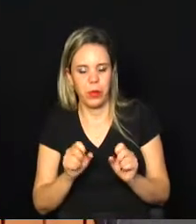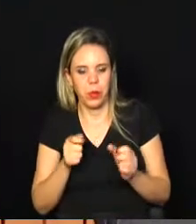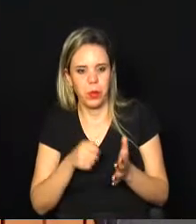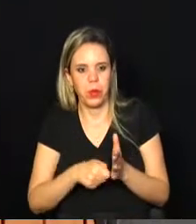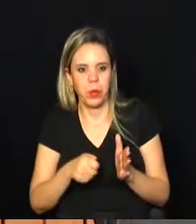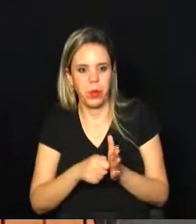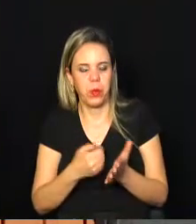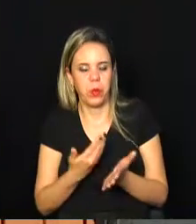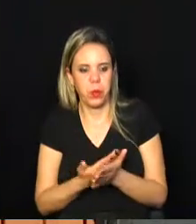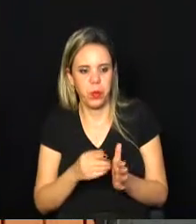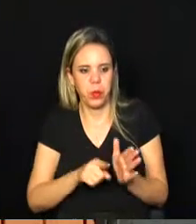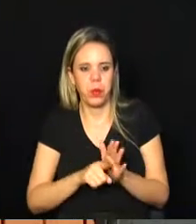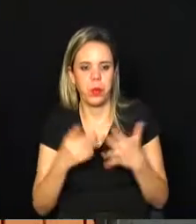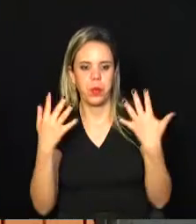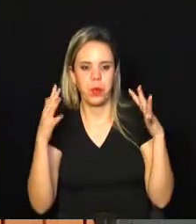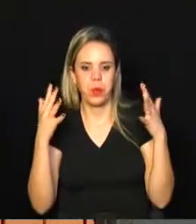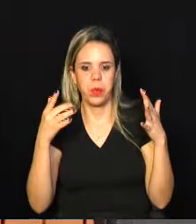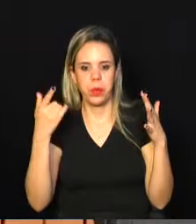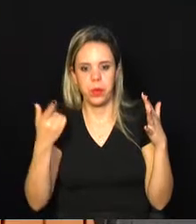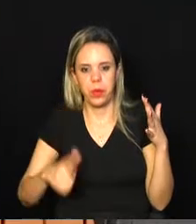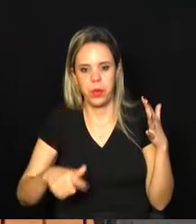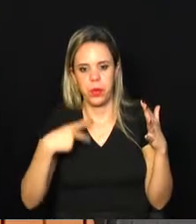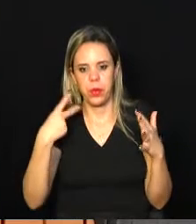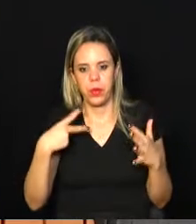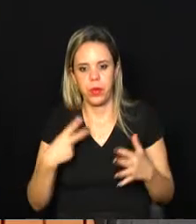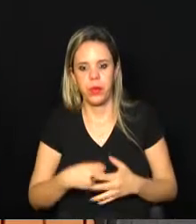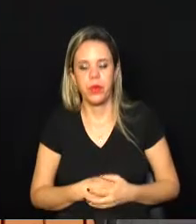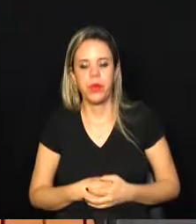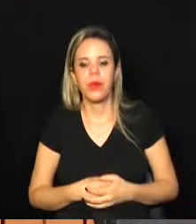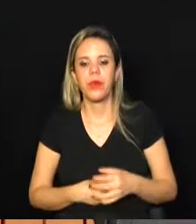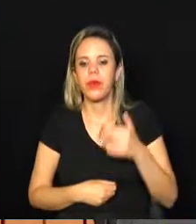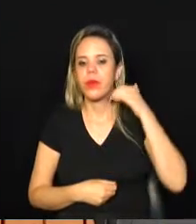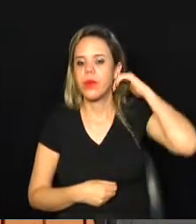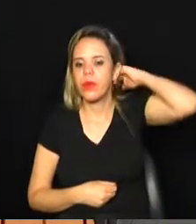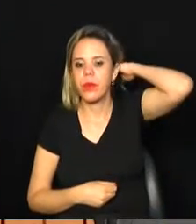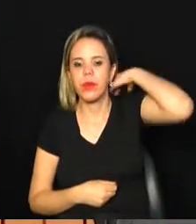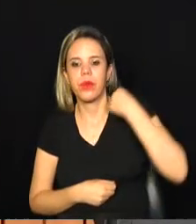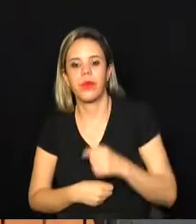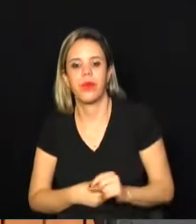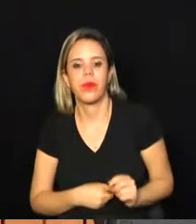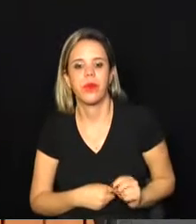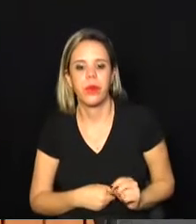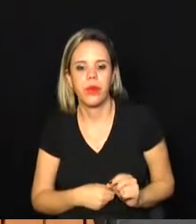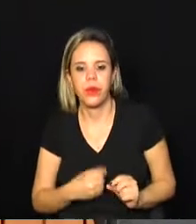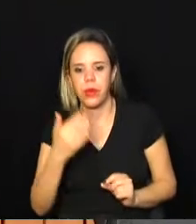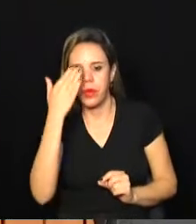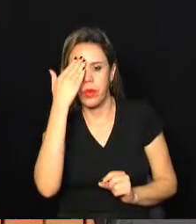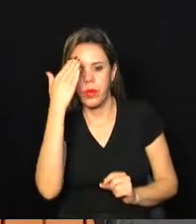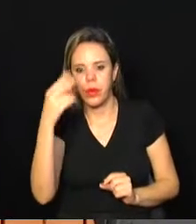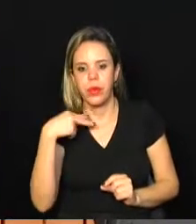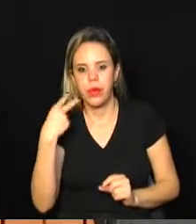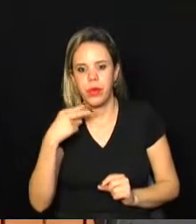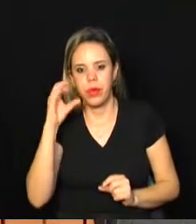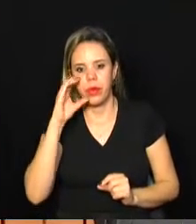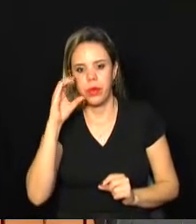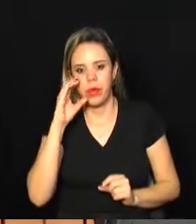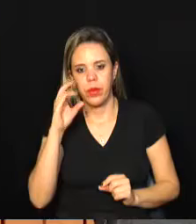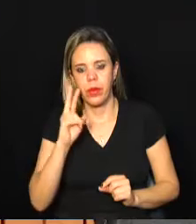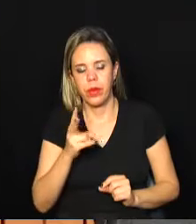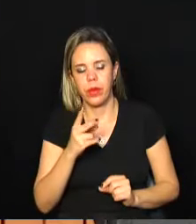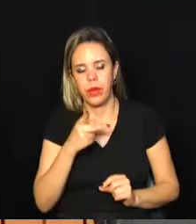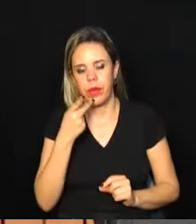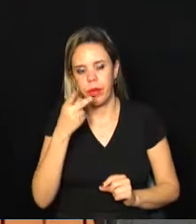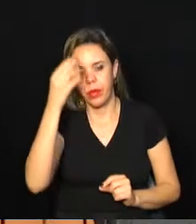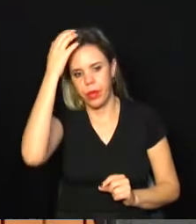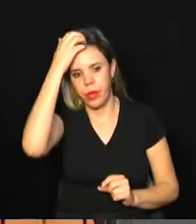dedicação dele então parabéns mais uma vez jogador e agradecer o vereador Cirilo que eu